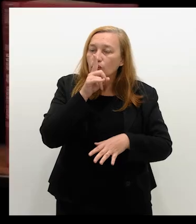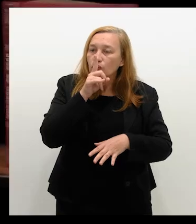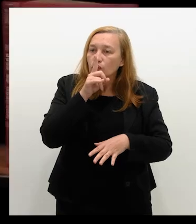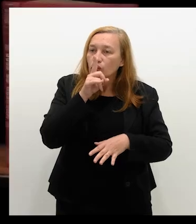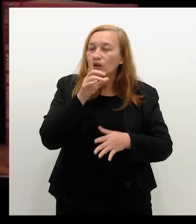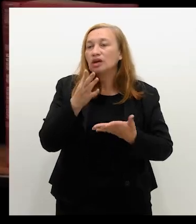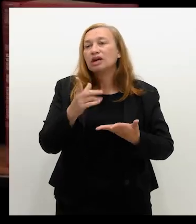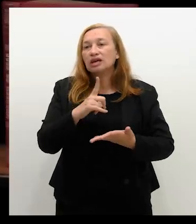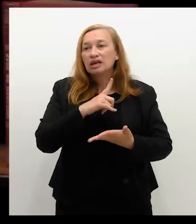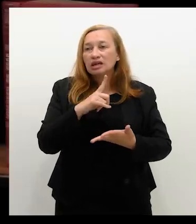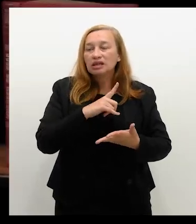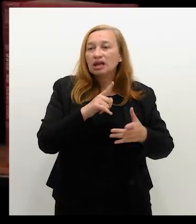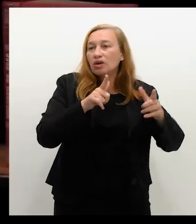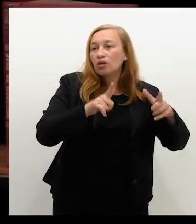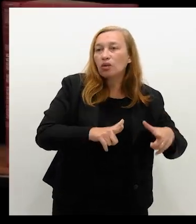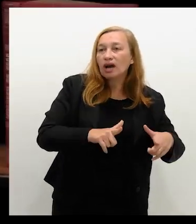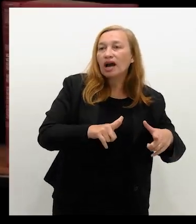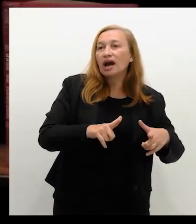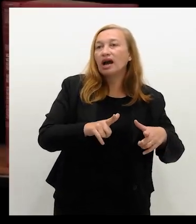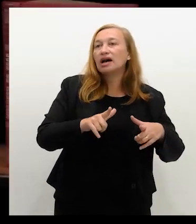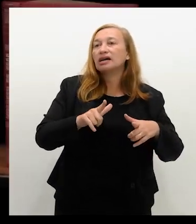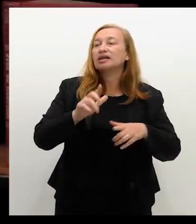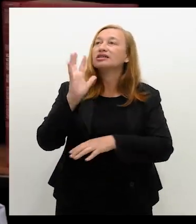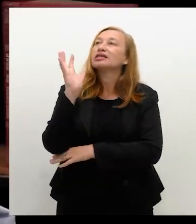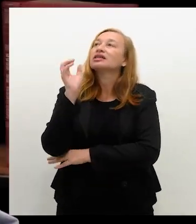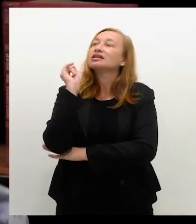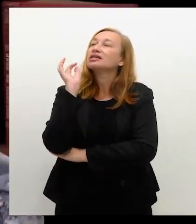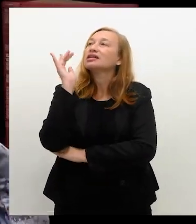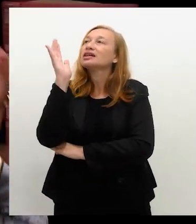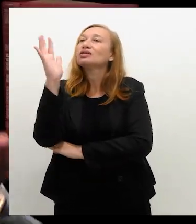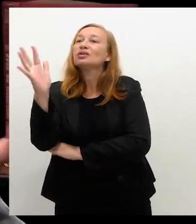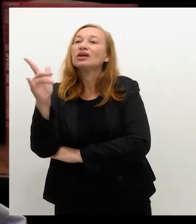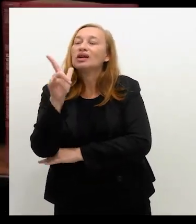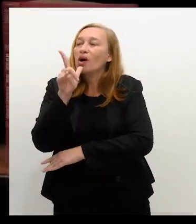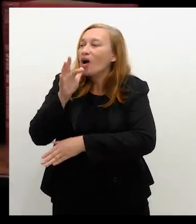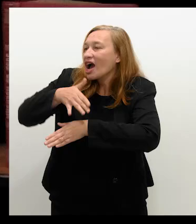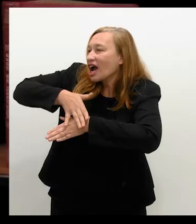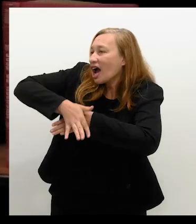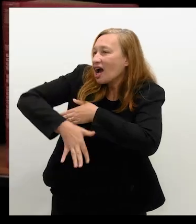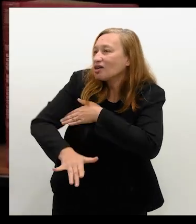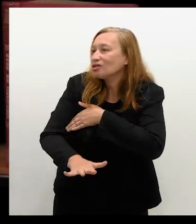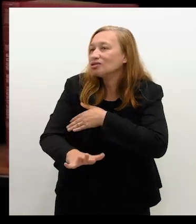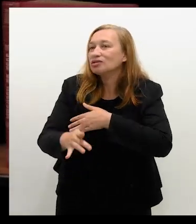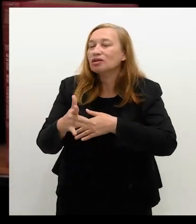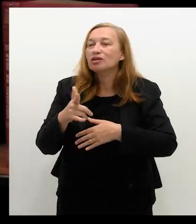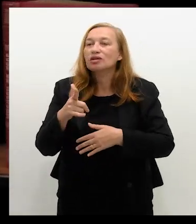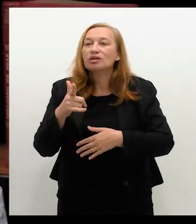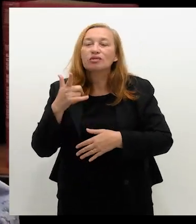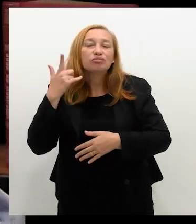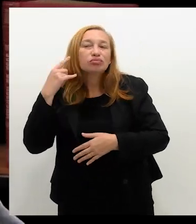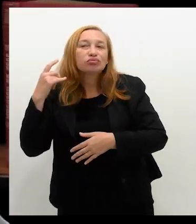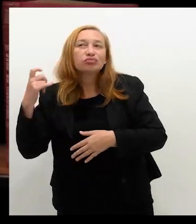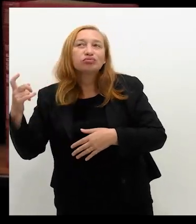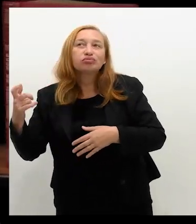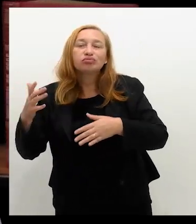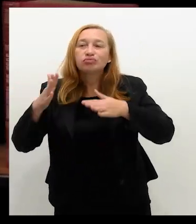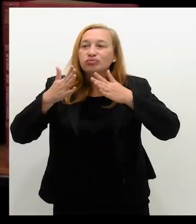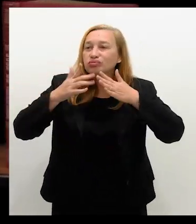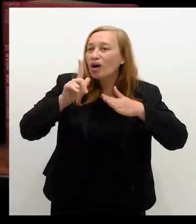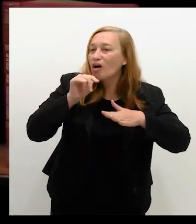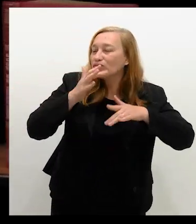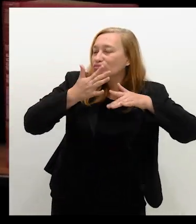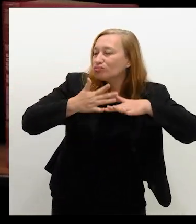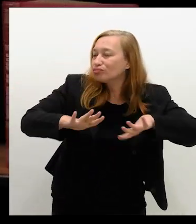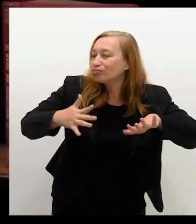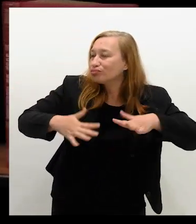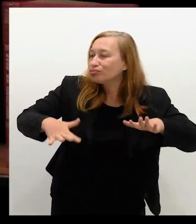falando. O silêncio que tem ambiente da natureza, que você tem cachoeira, barulho de água, barulho de mato, barulho de